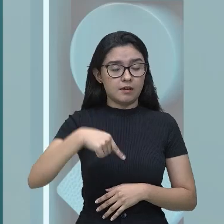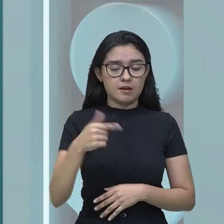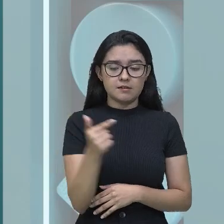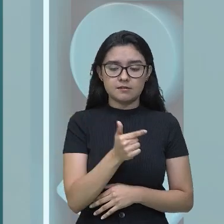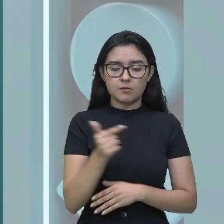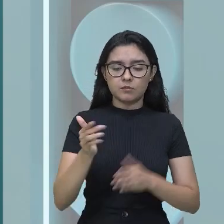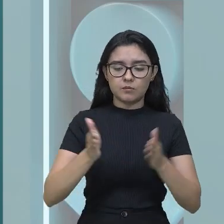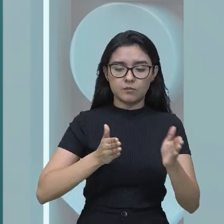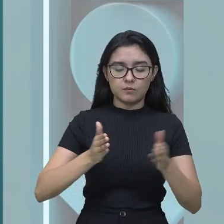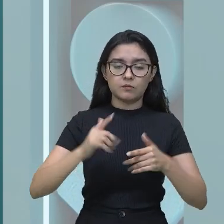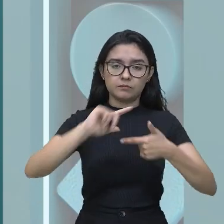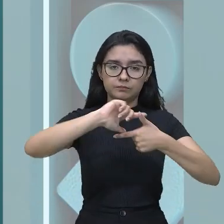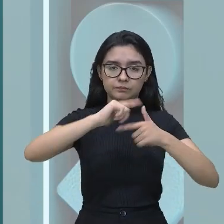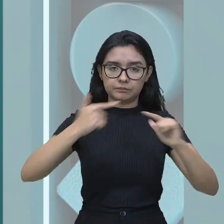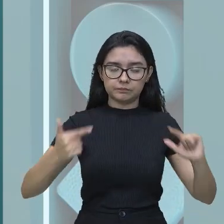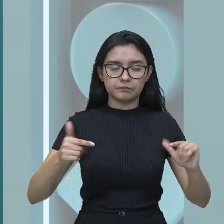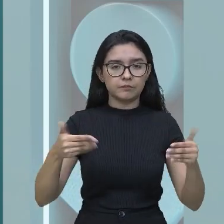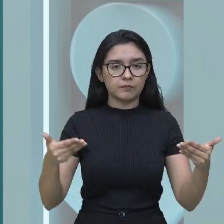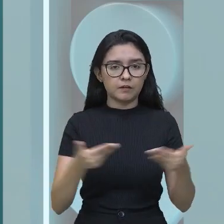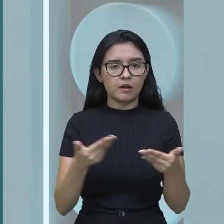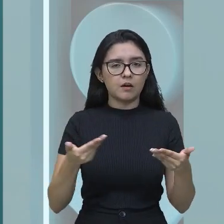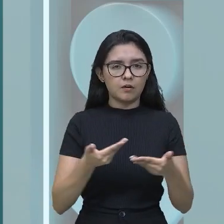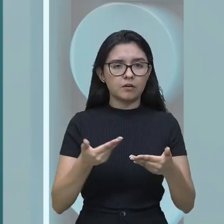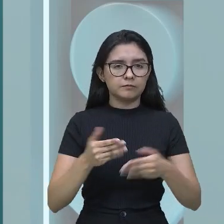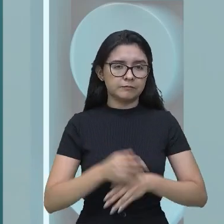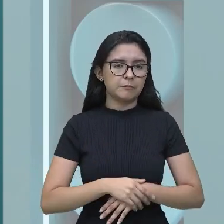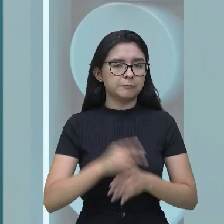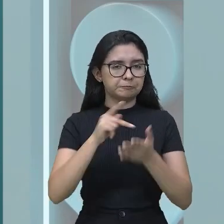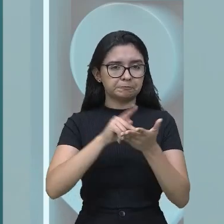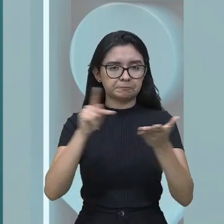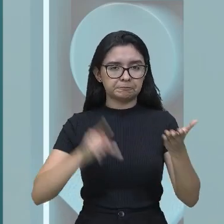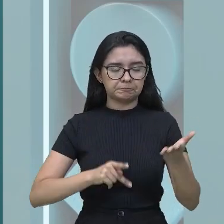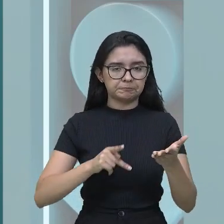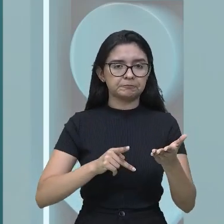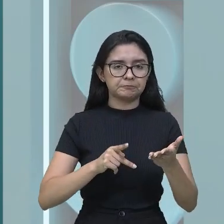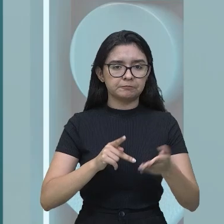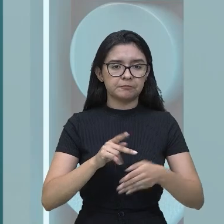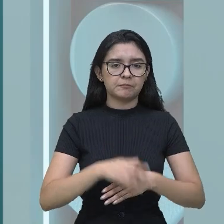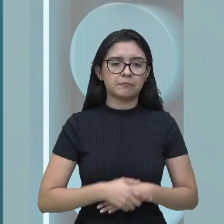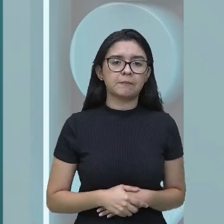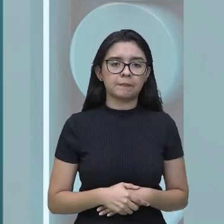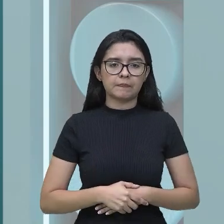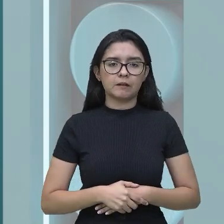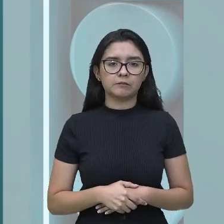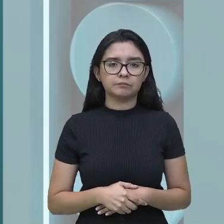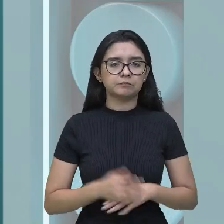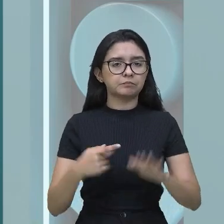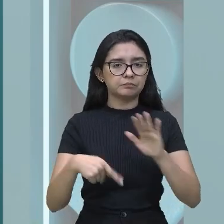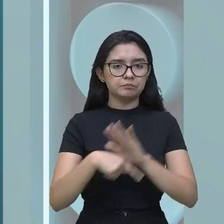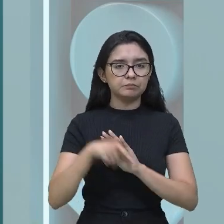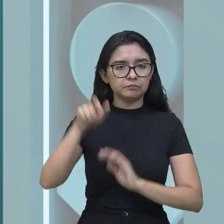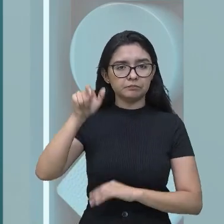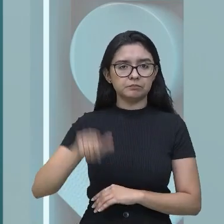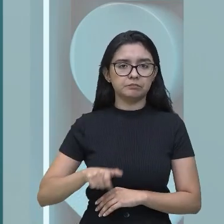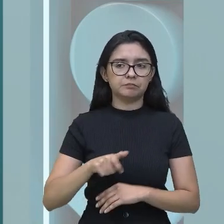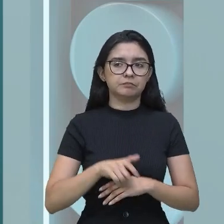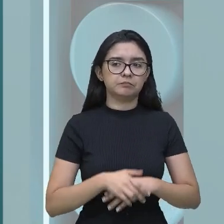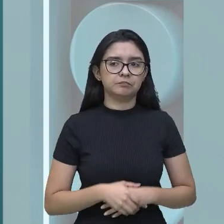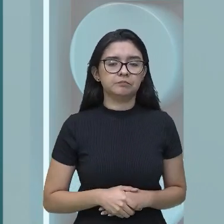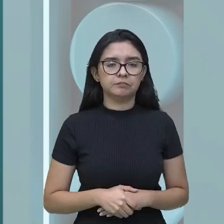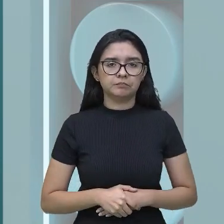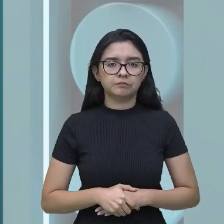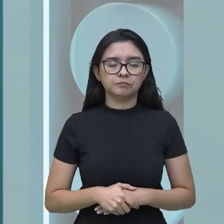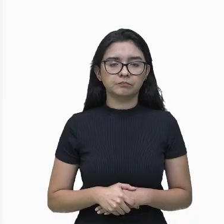modernismo Então vamos ouvir a declamação de Soneto de Fidelidade de Vinícius de Moraes então com vocês